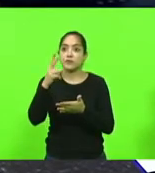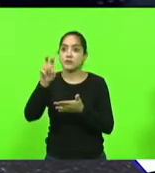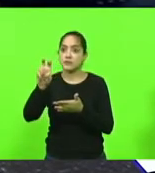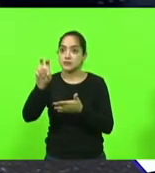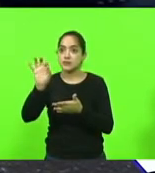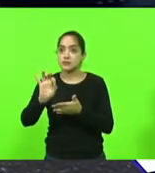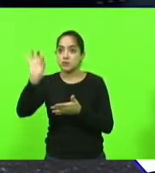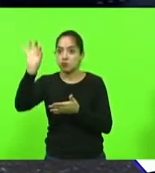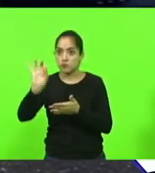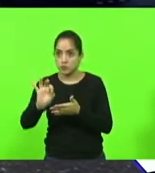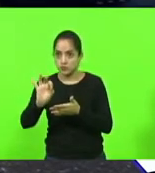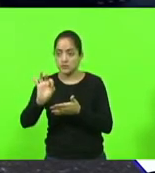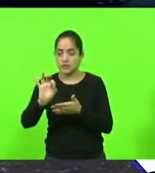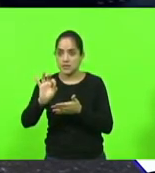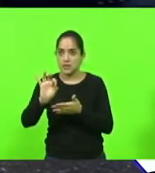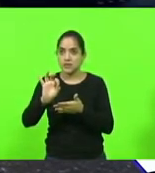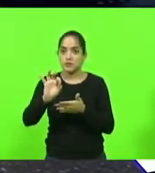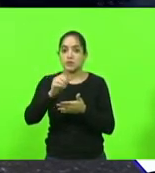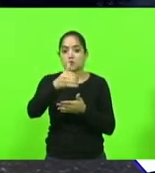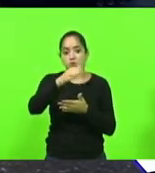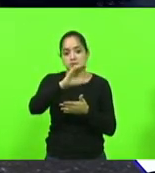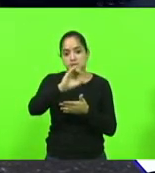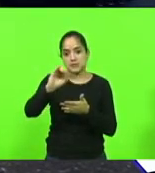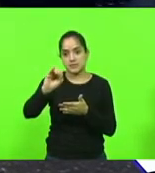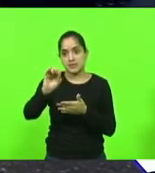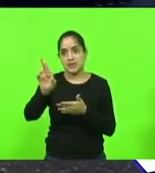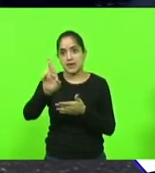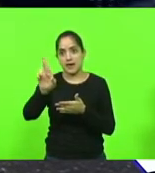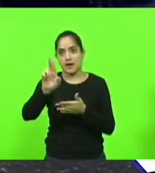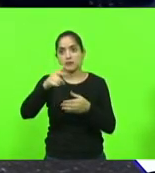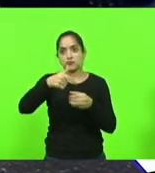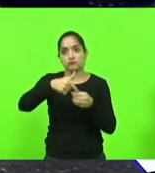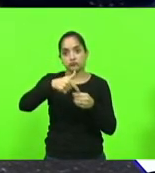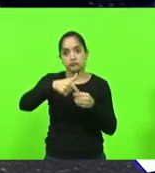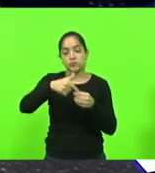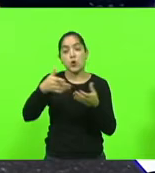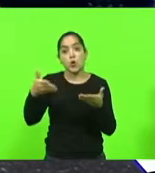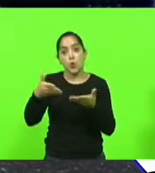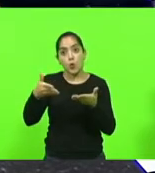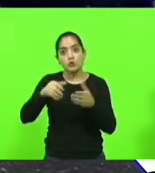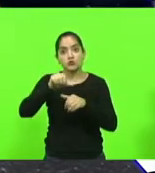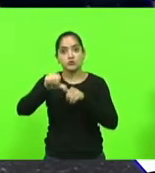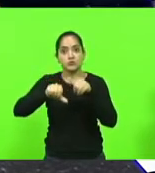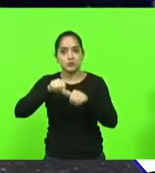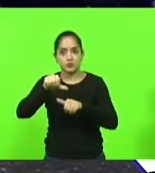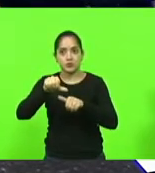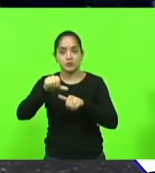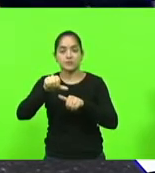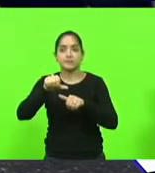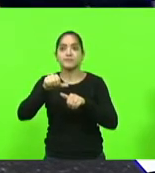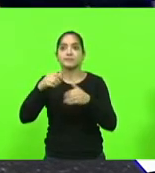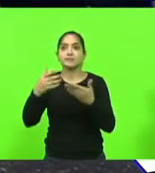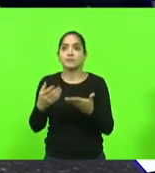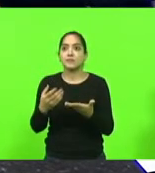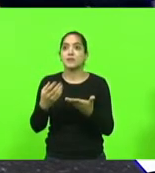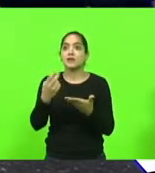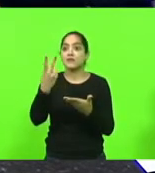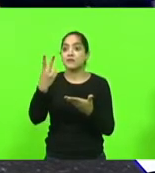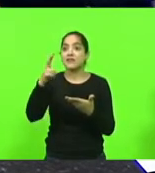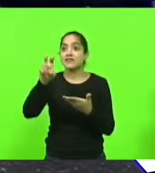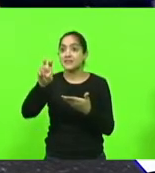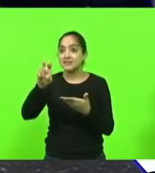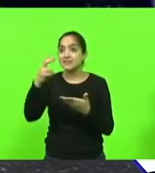25% em cima de R$ 100 de gasolina, hoje ele cobra 25% em cima de